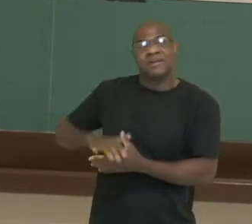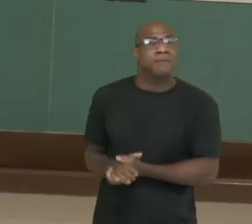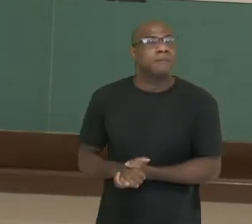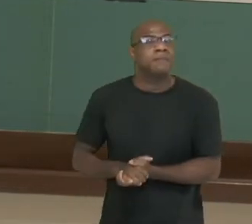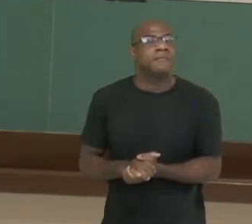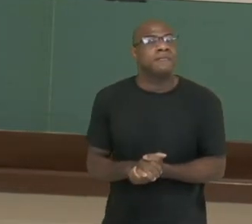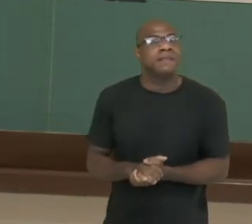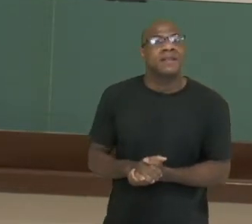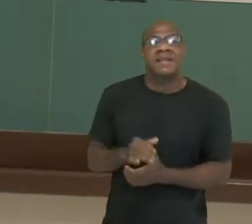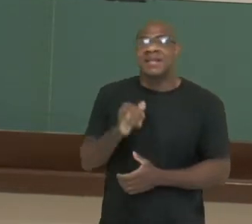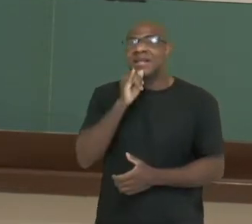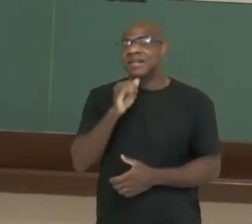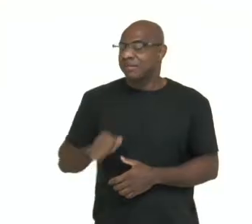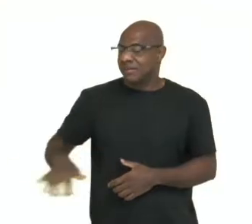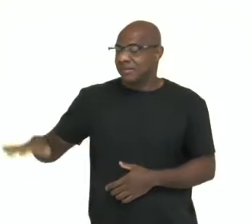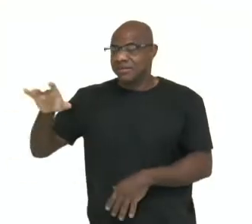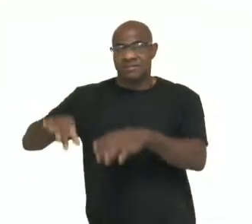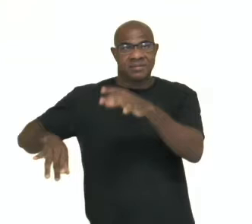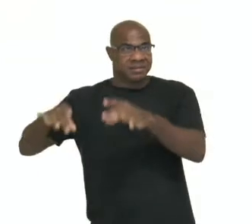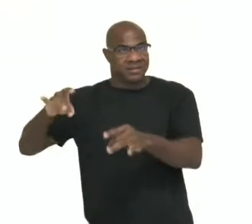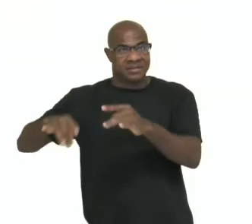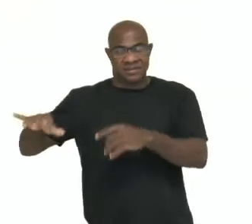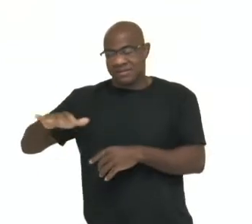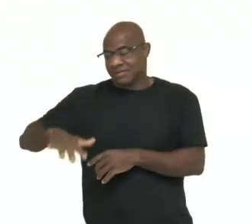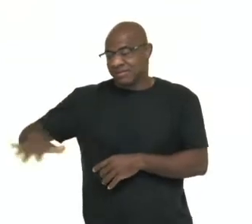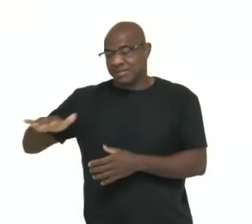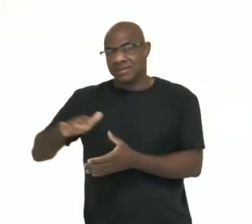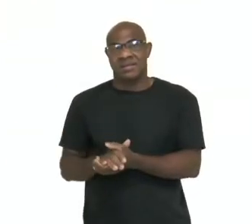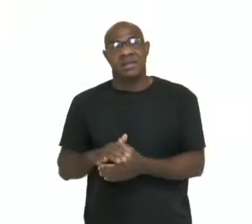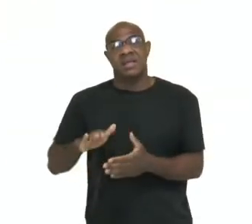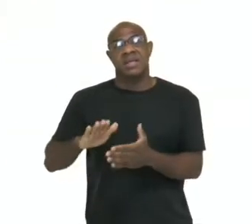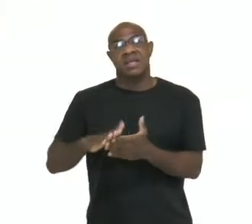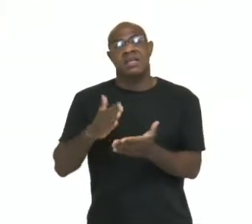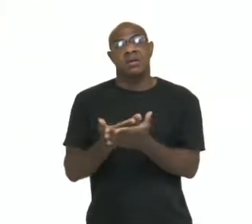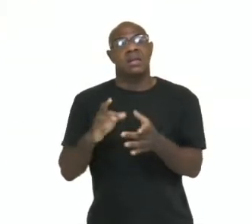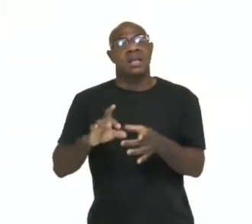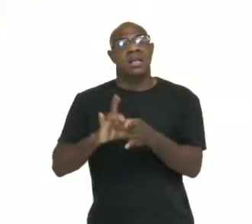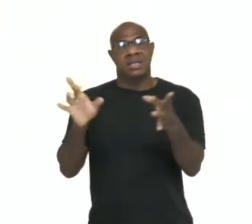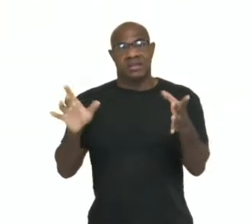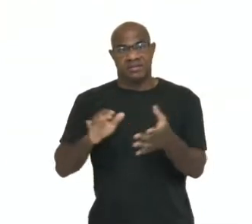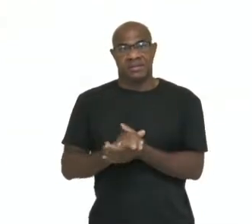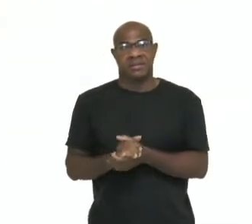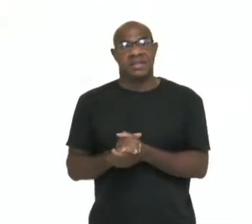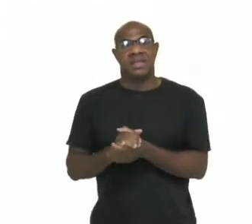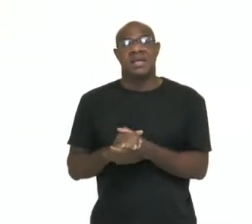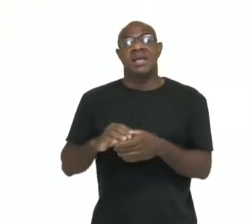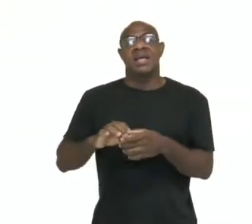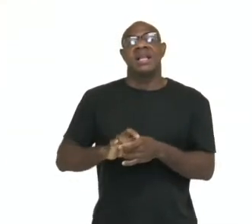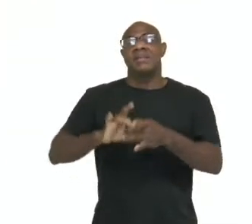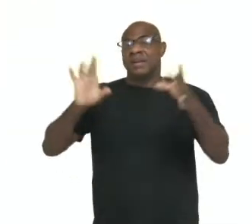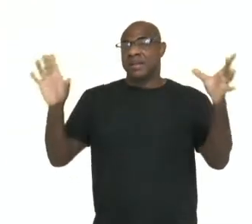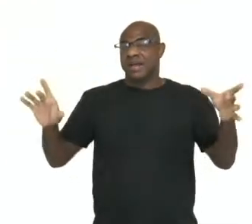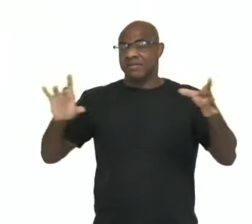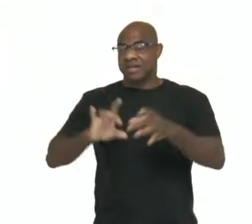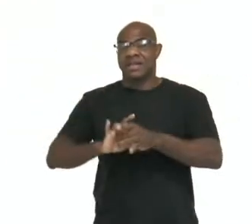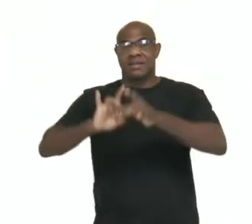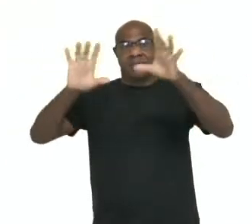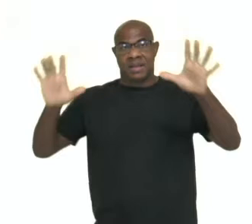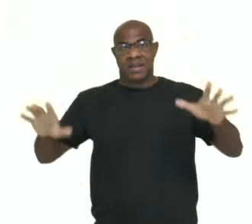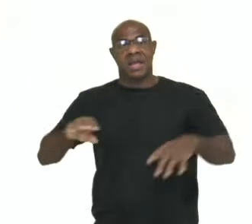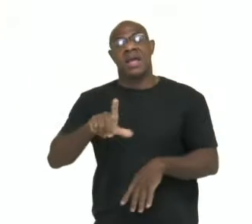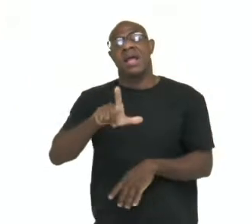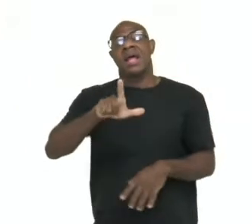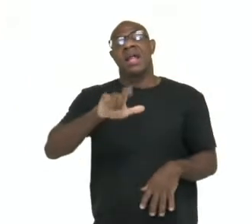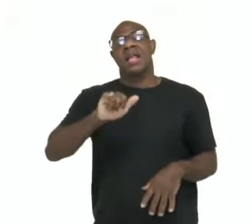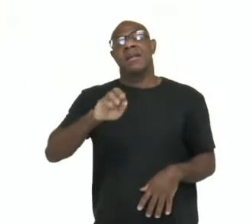Aqui um exemplo, um espetáculo teatral da Escola Livre de Teatro, né? Liberdade, Liberdade, que foi dirigido por Joelson